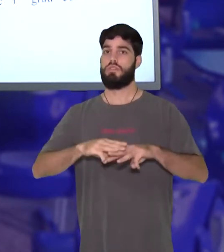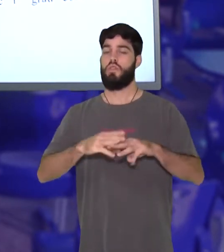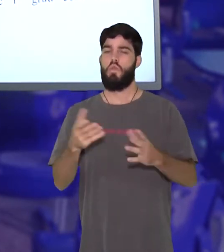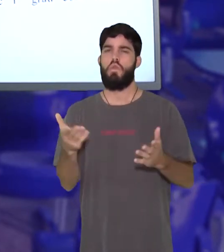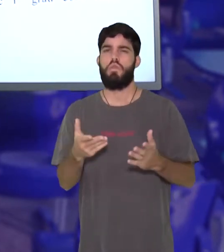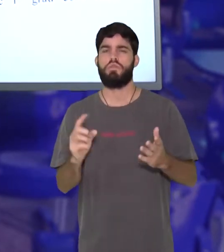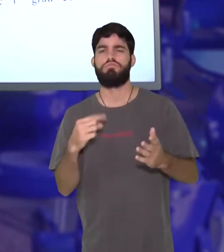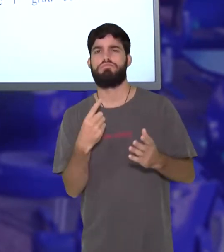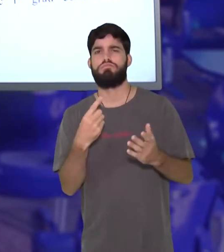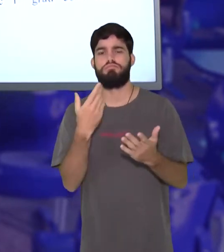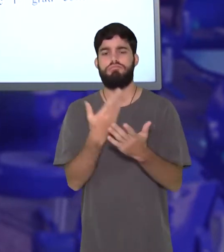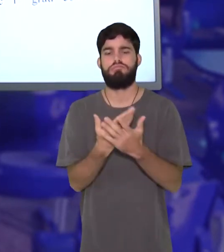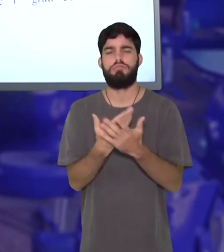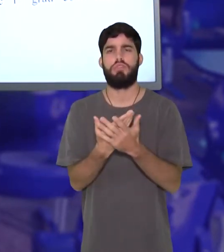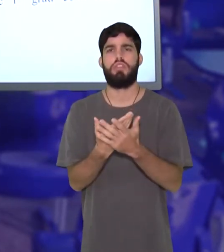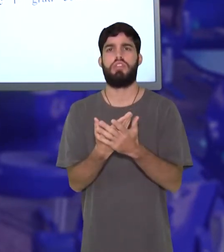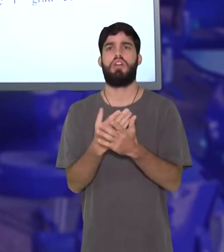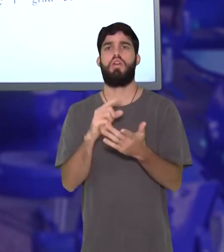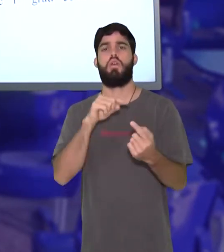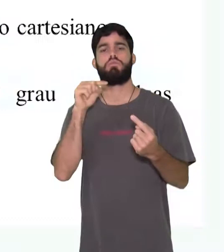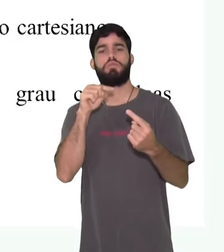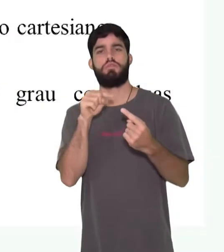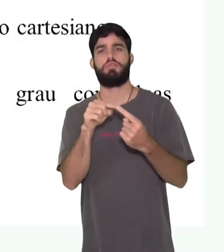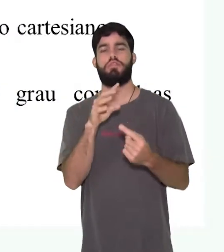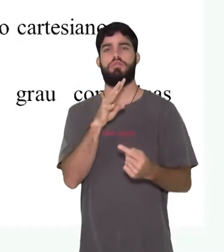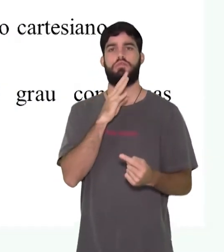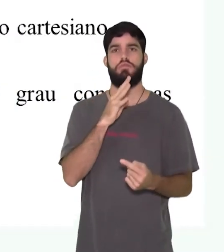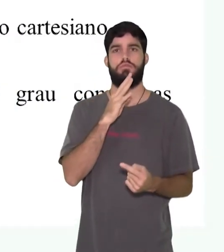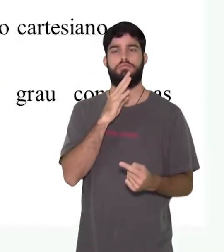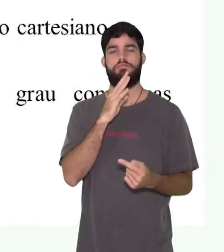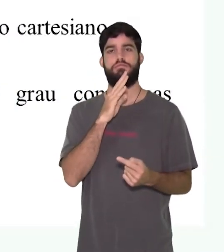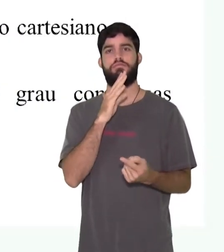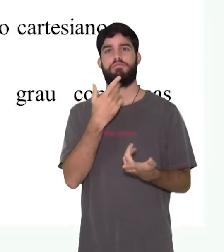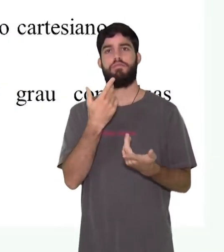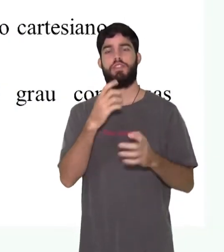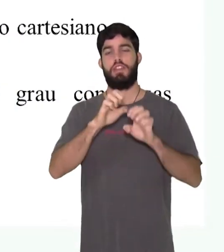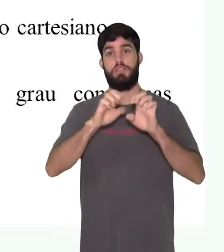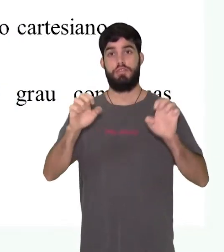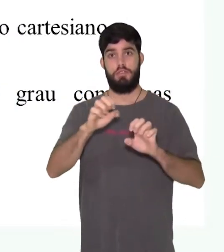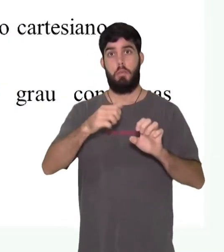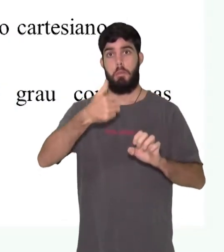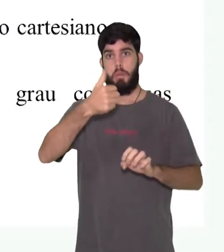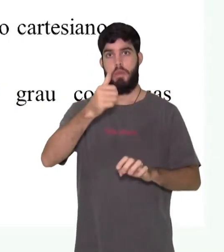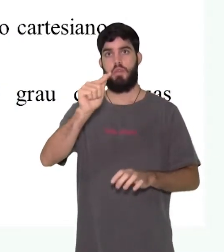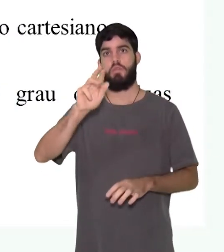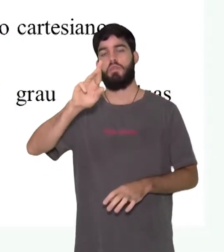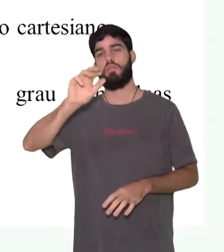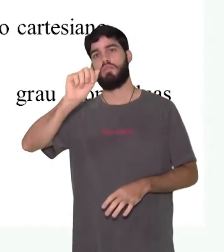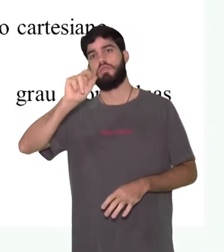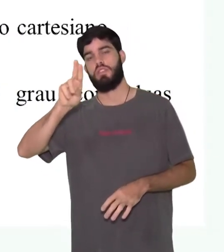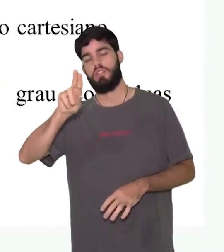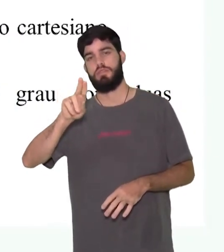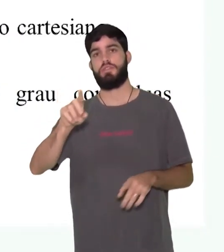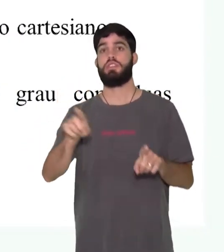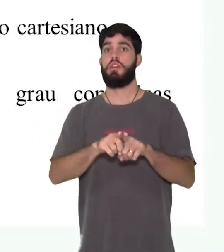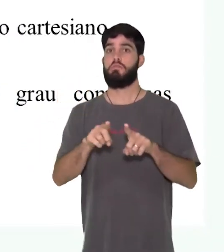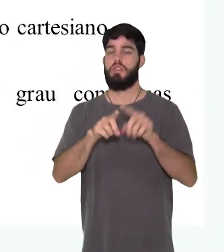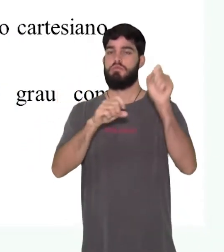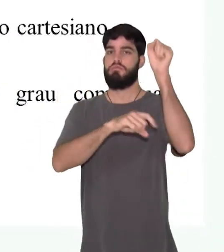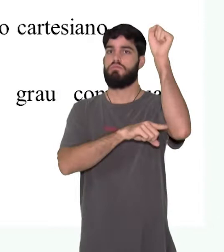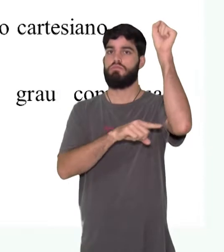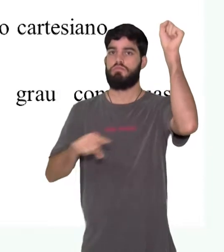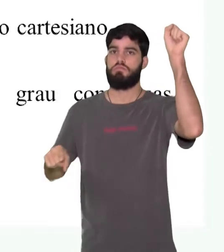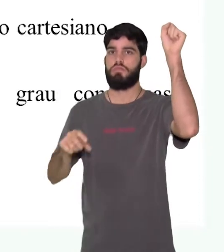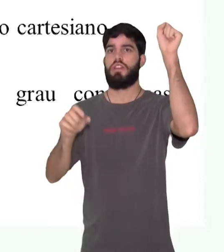com os seguintes objetos de conhecimento equação de primeiro grau e plano cartesiano com a